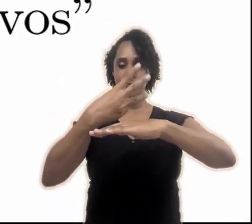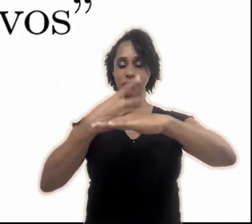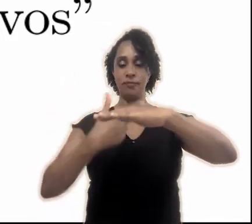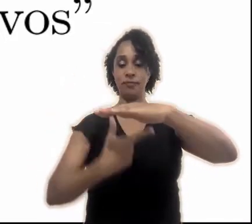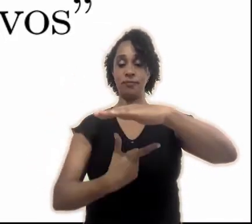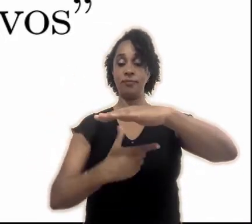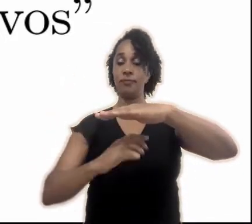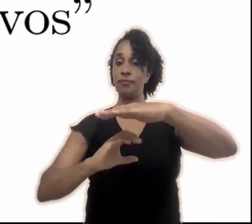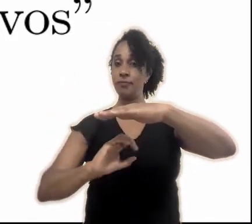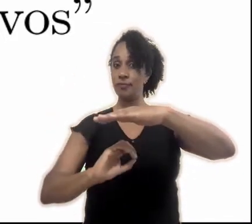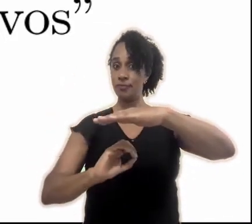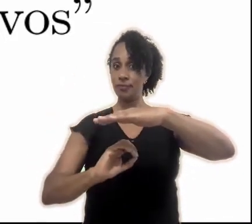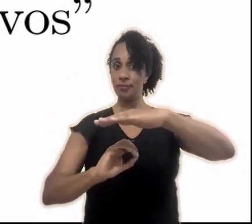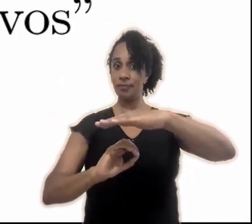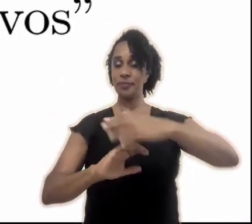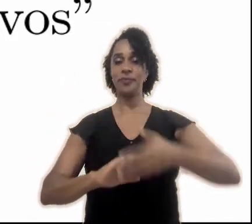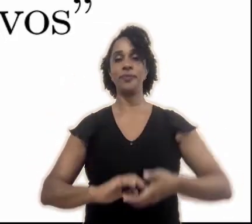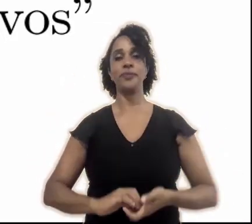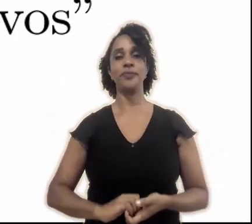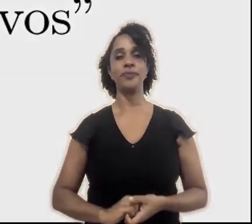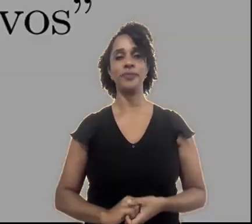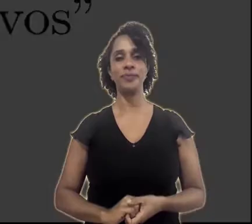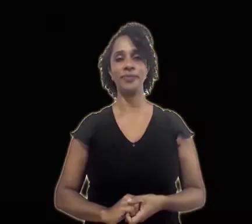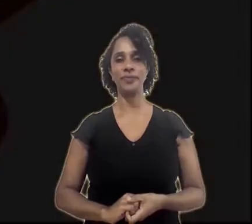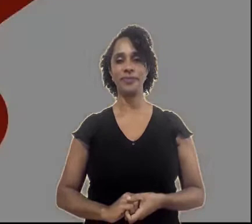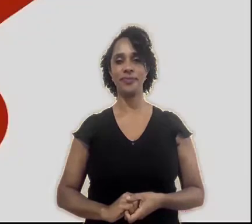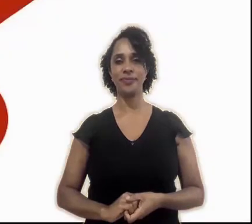3 vinteavos, nossa fração própria.